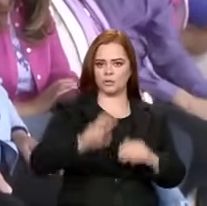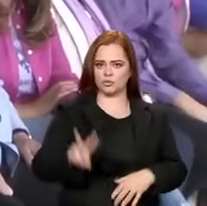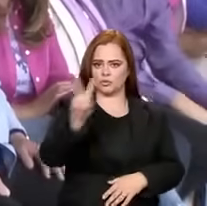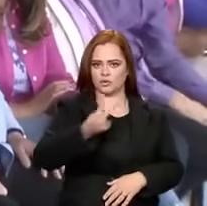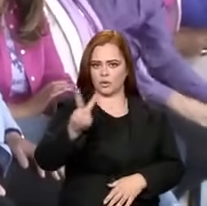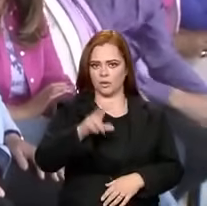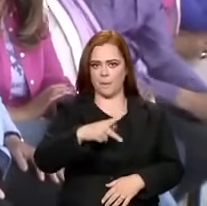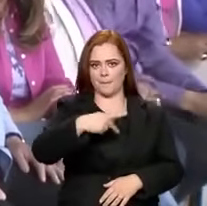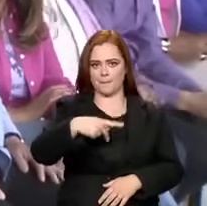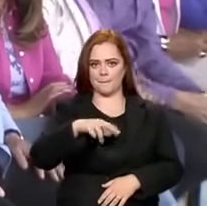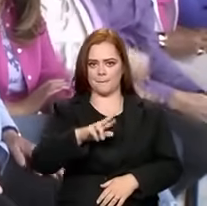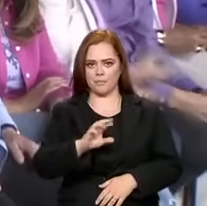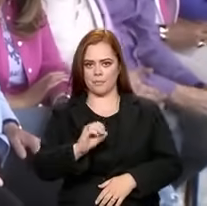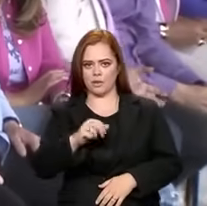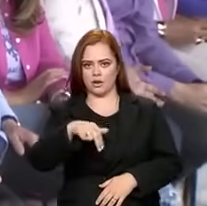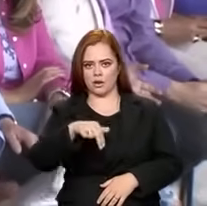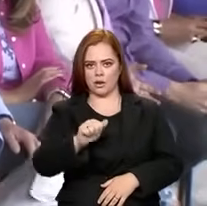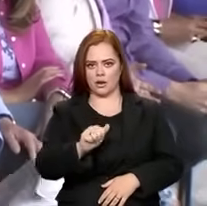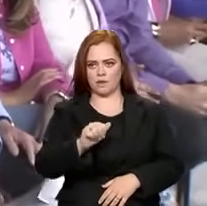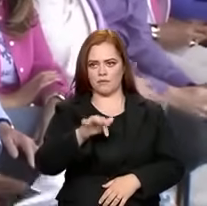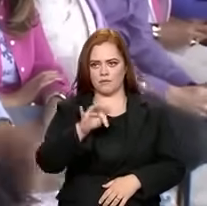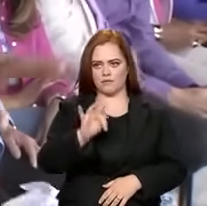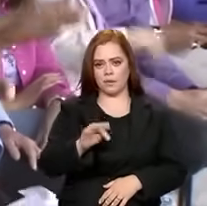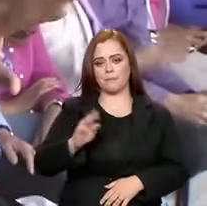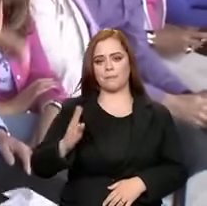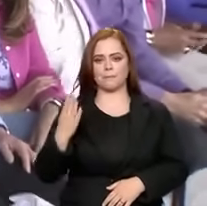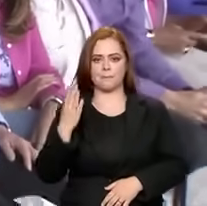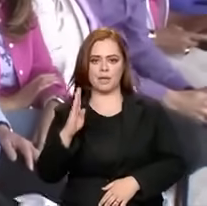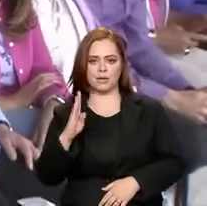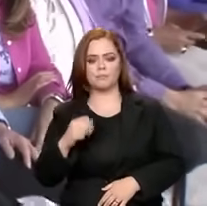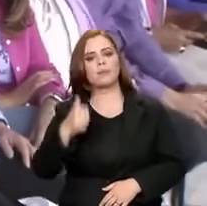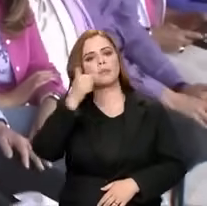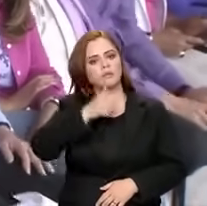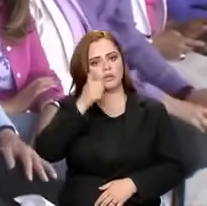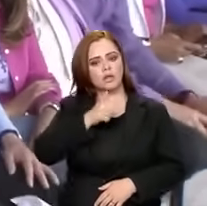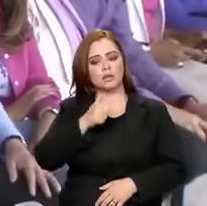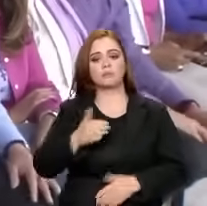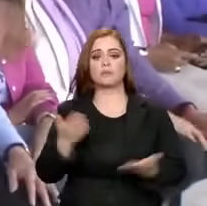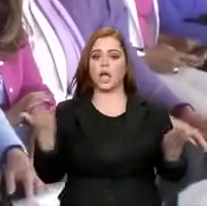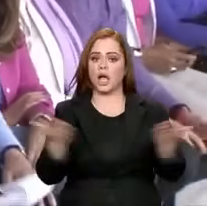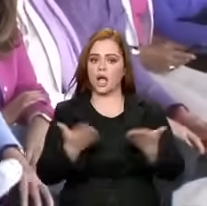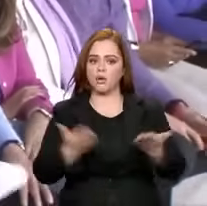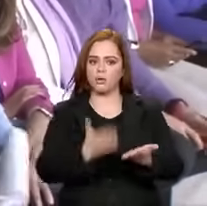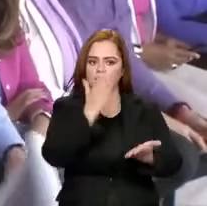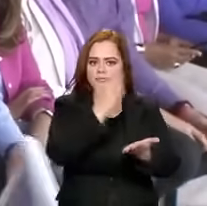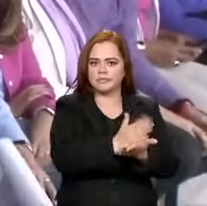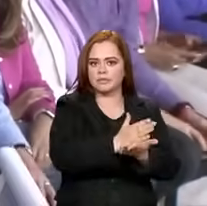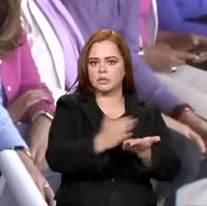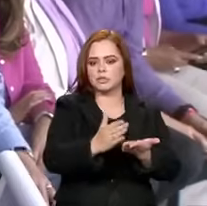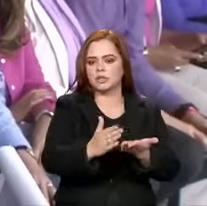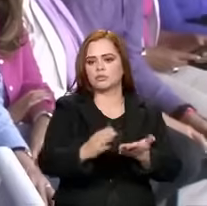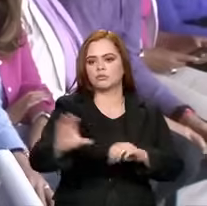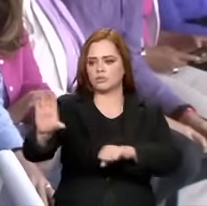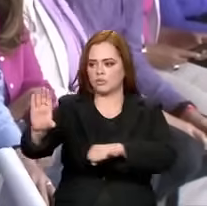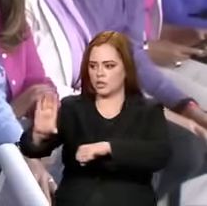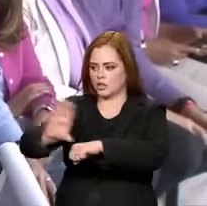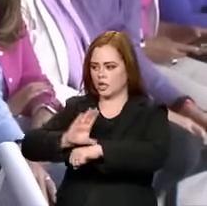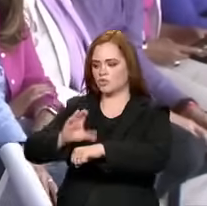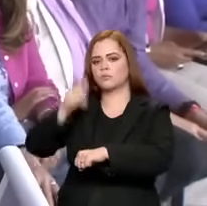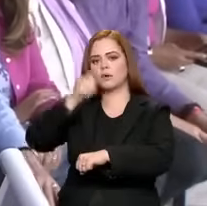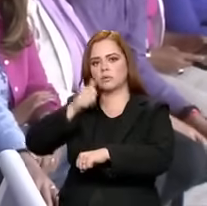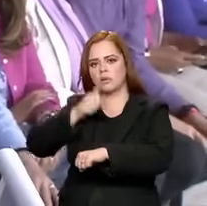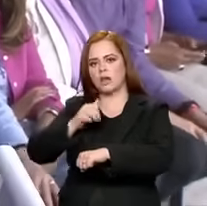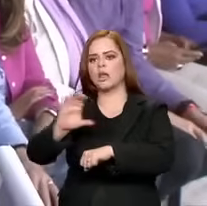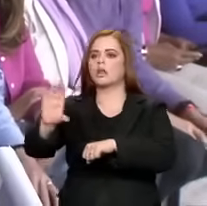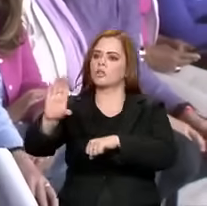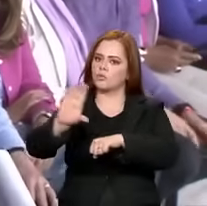para as mulheres e agora separamos o crédito que vai para mulher do crédito que vai